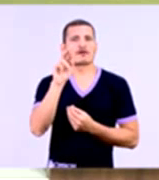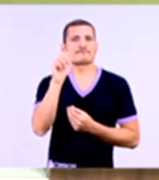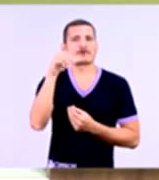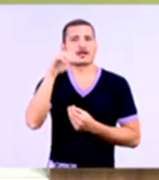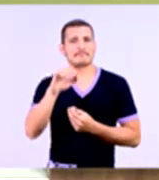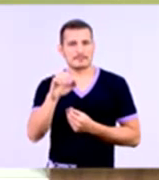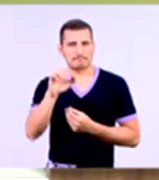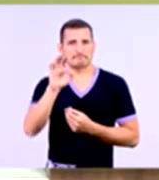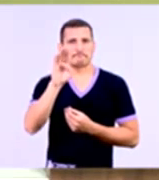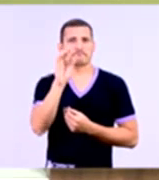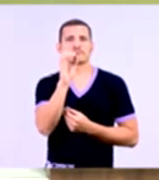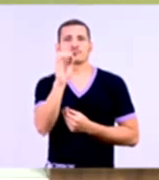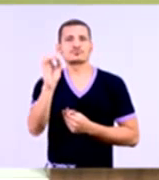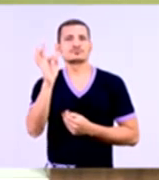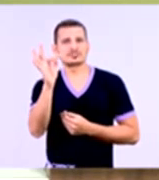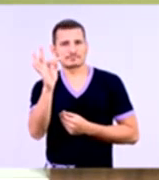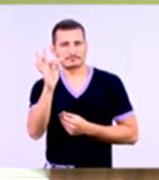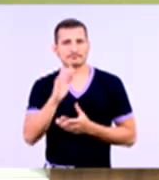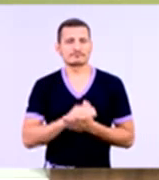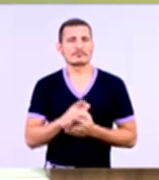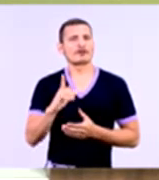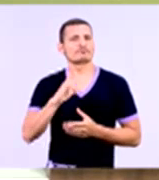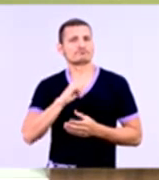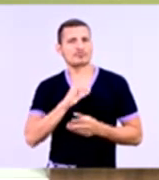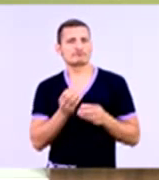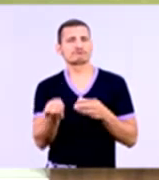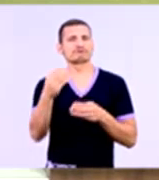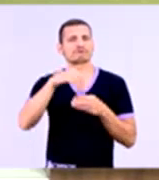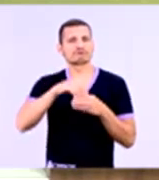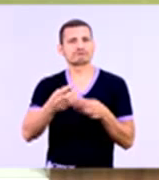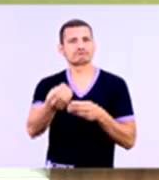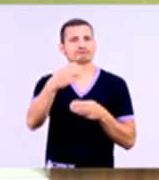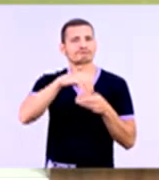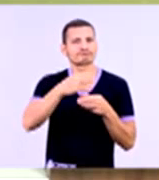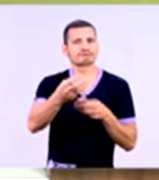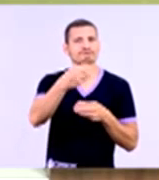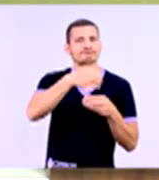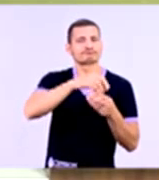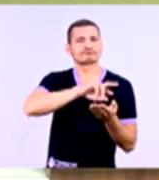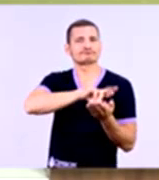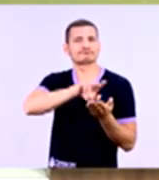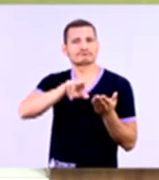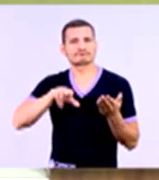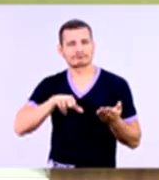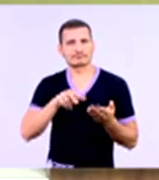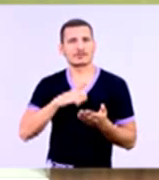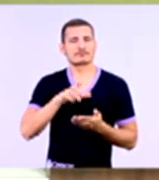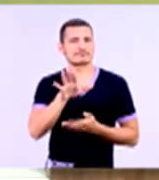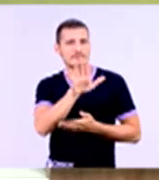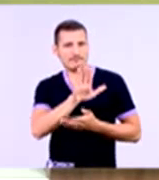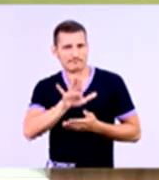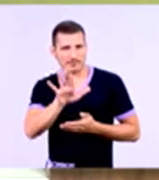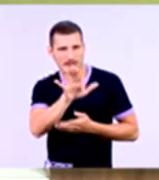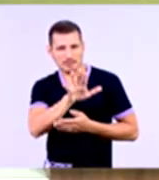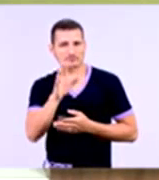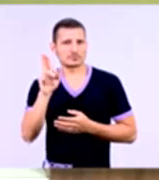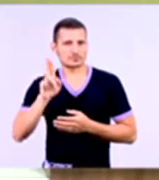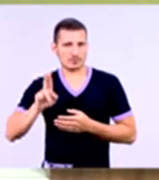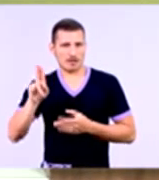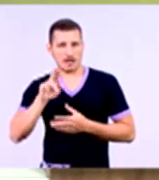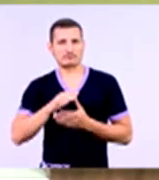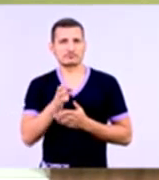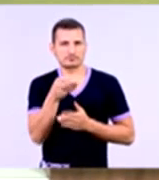é um framework que agrega diversas funcionalidades, né? A gente tem aí a questão da interface com o usuário,